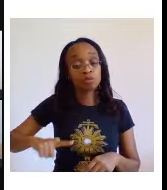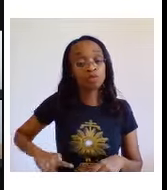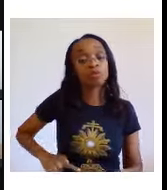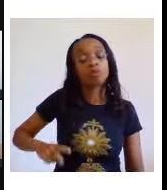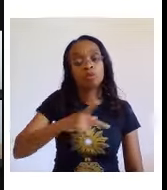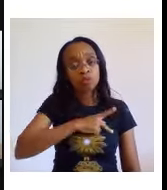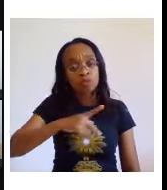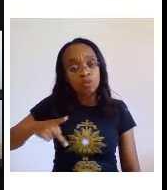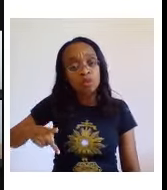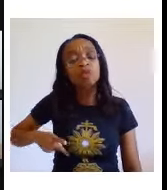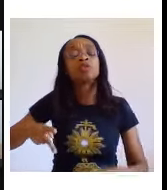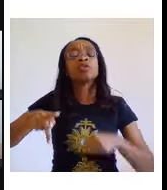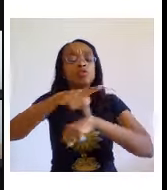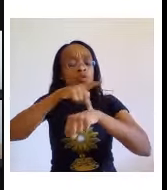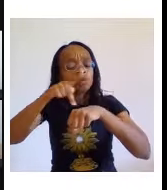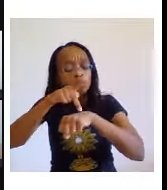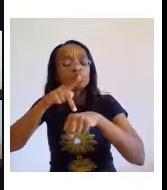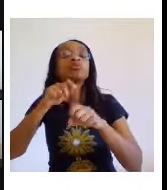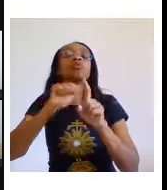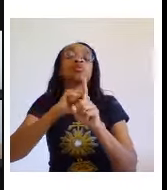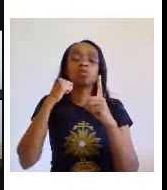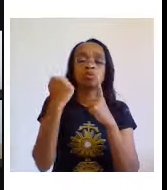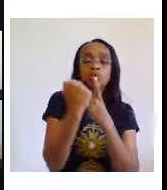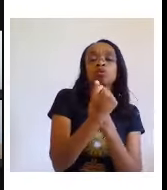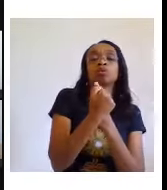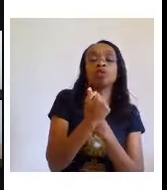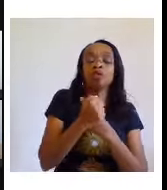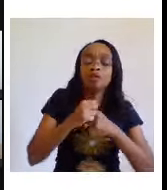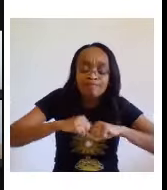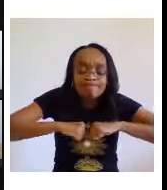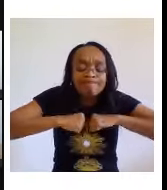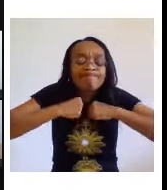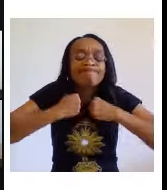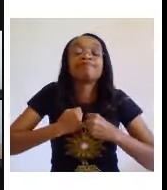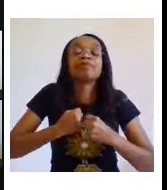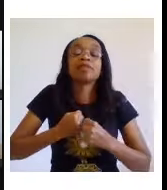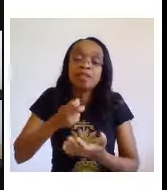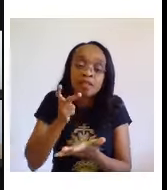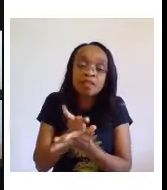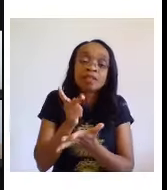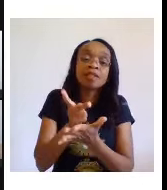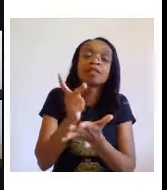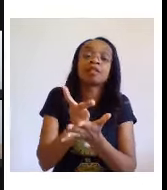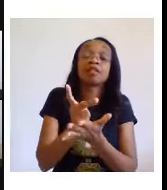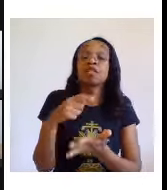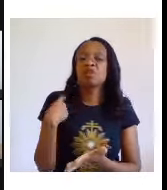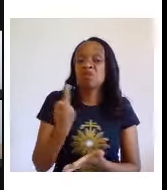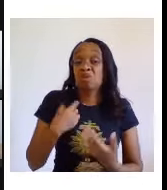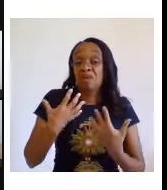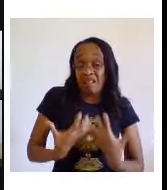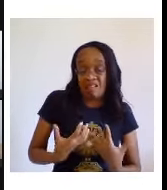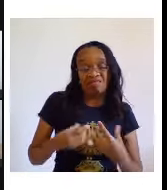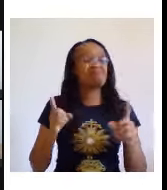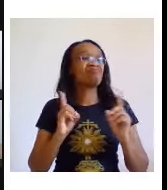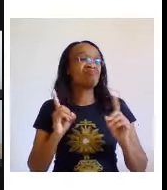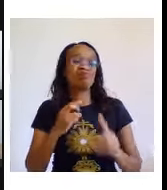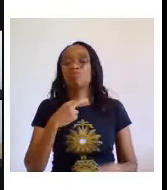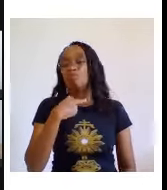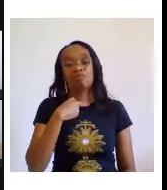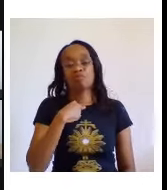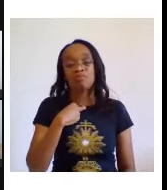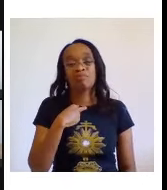líderes. Então, assim, é uma luta contínua, não podemos desistir e dizer que